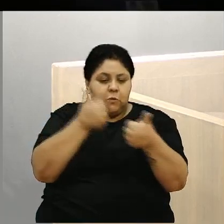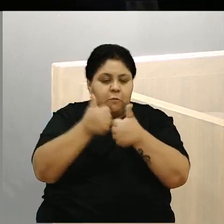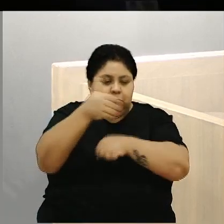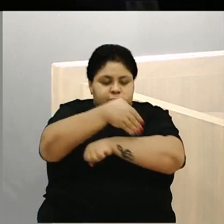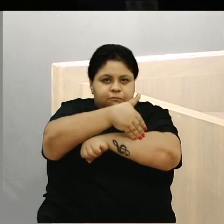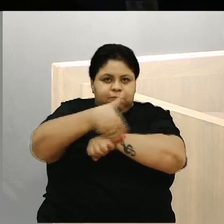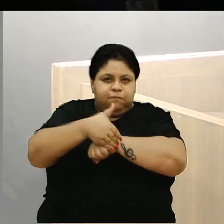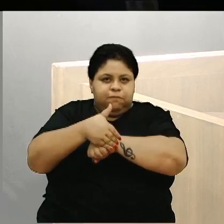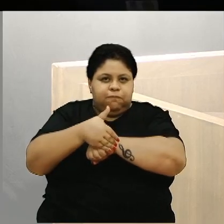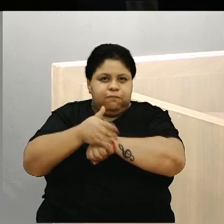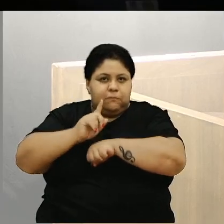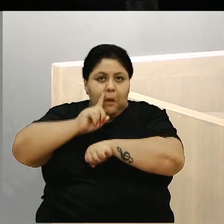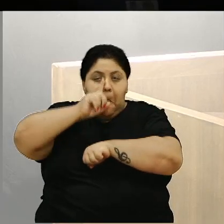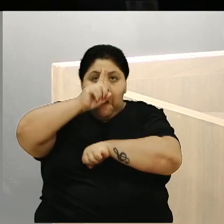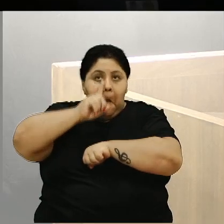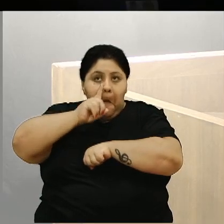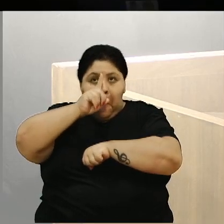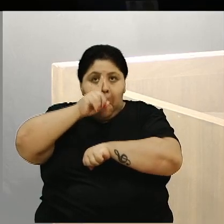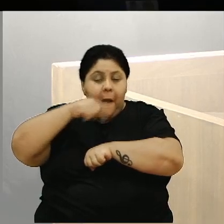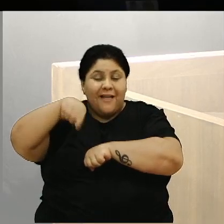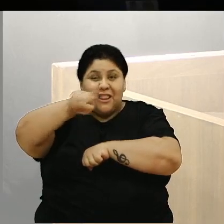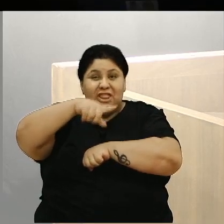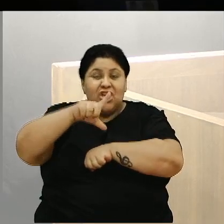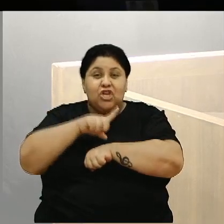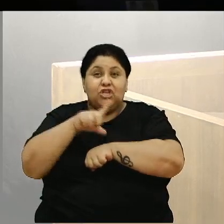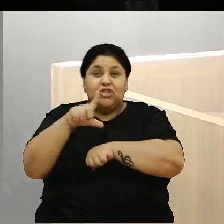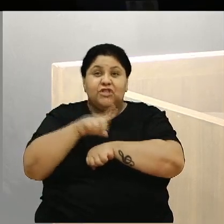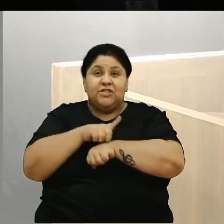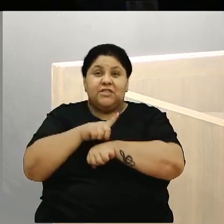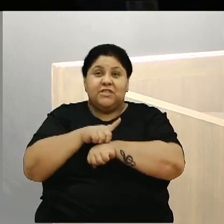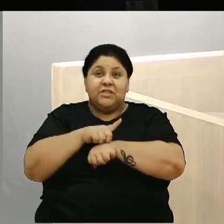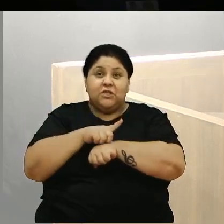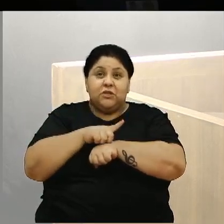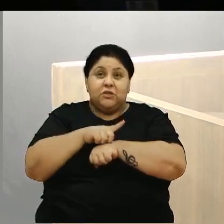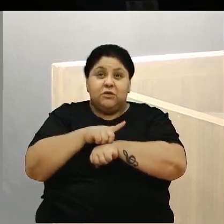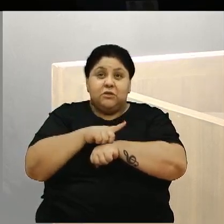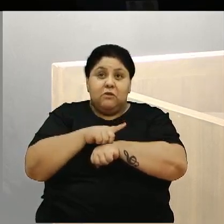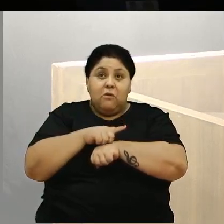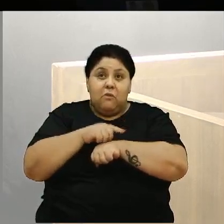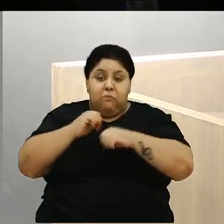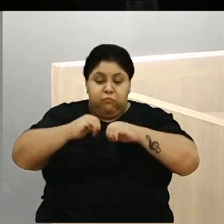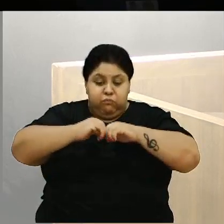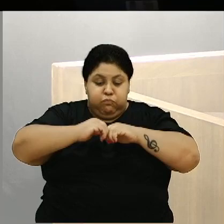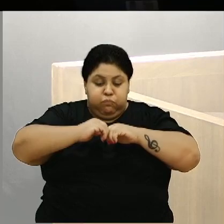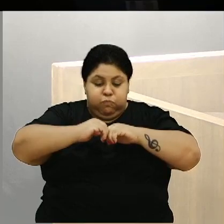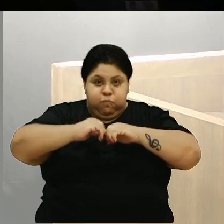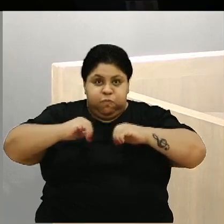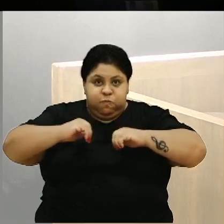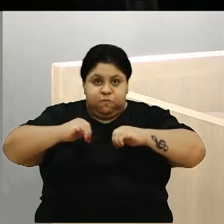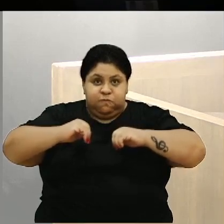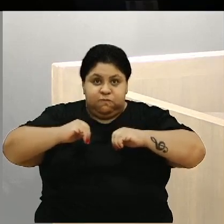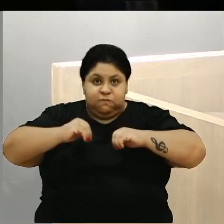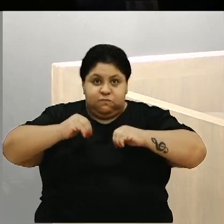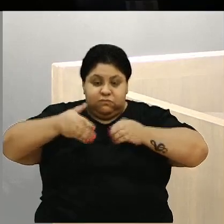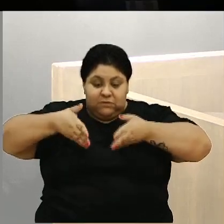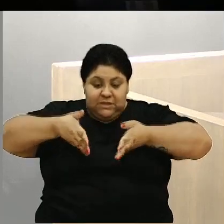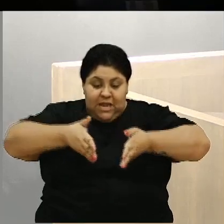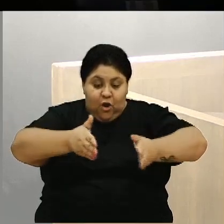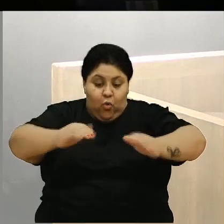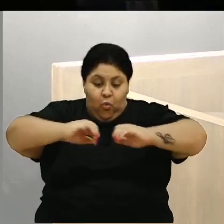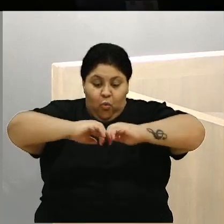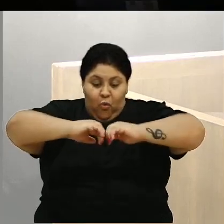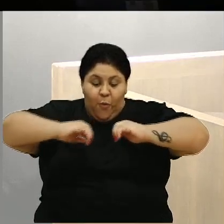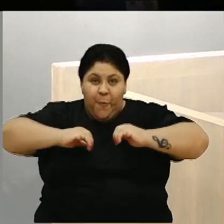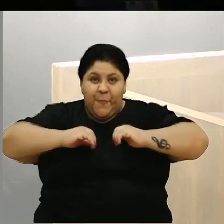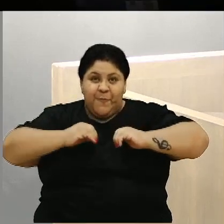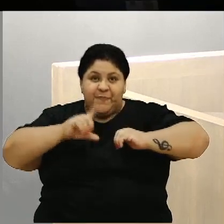de uma situação em que nós tivemos, né, uma fissura, uma rachadura superior a 10 centímetros de largura, mais de 20